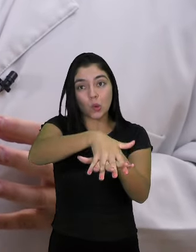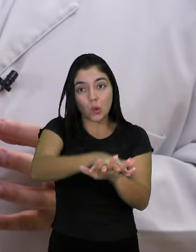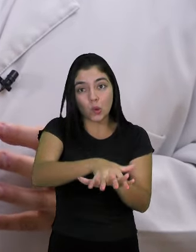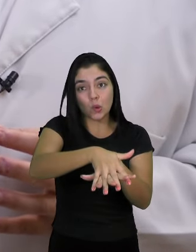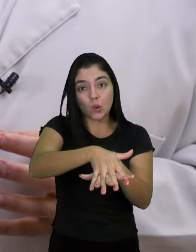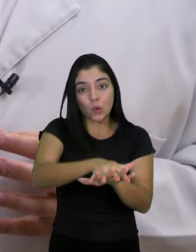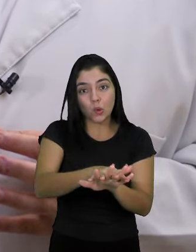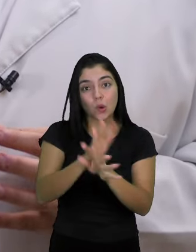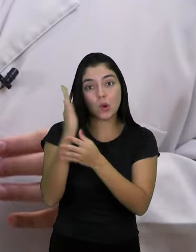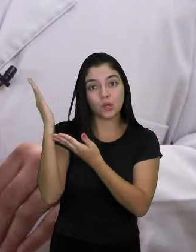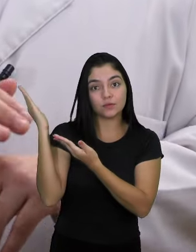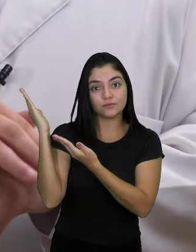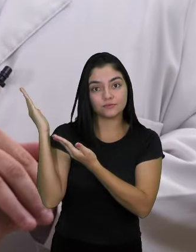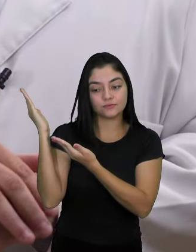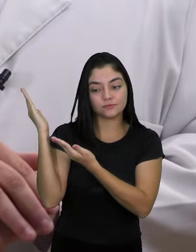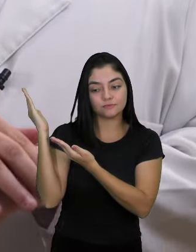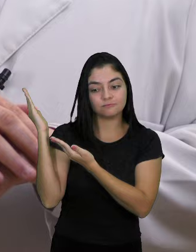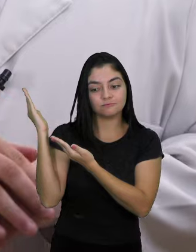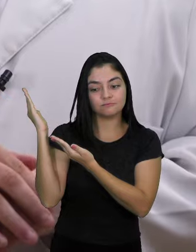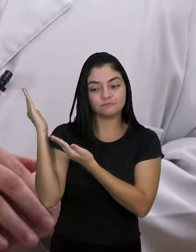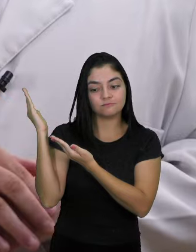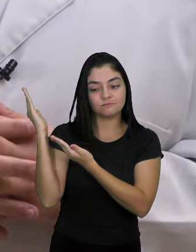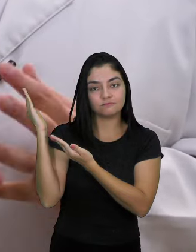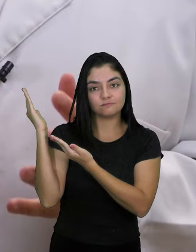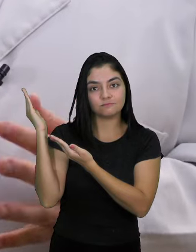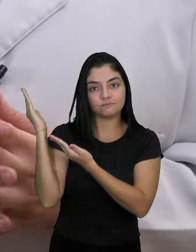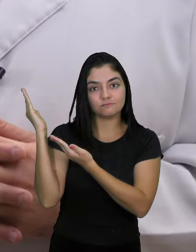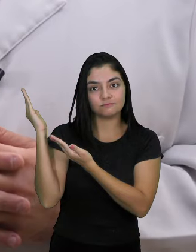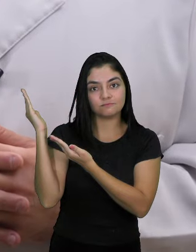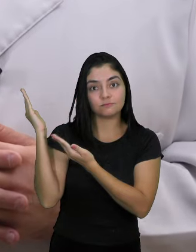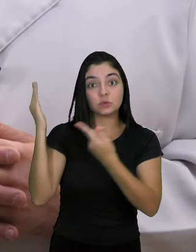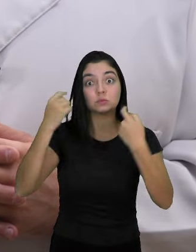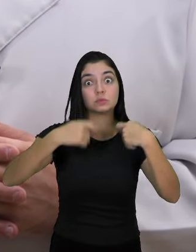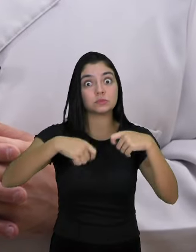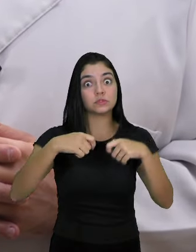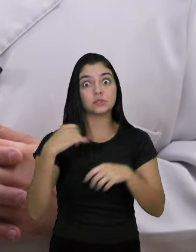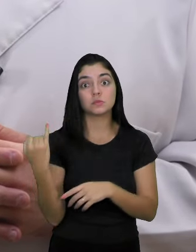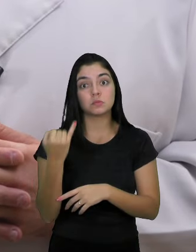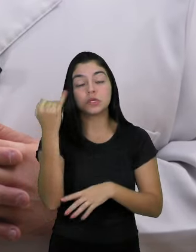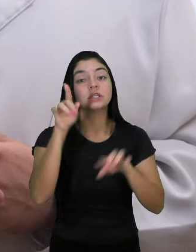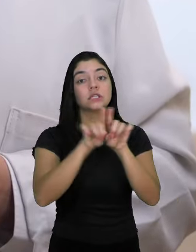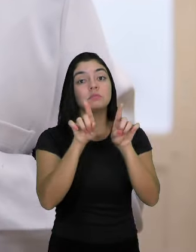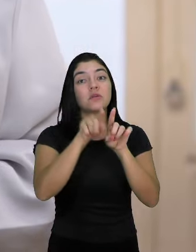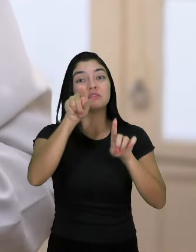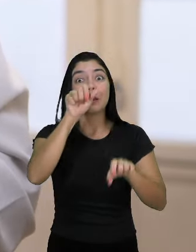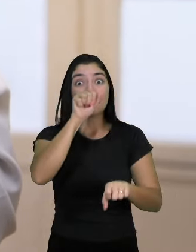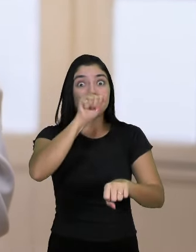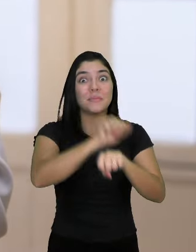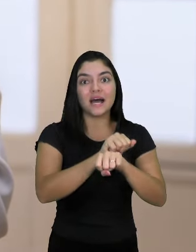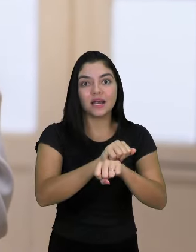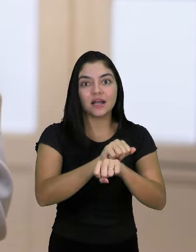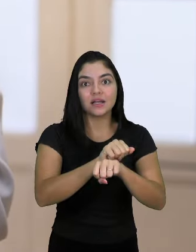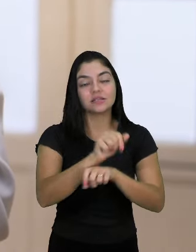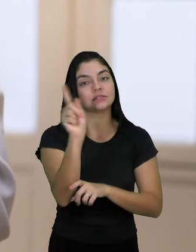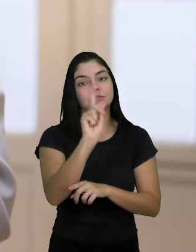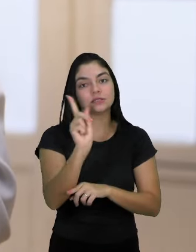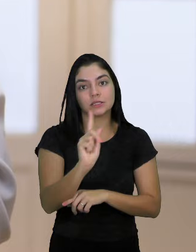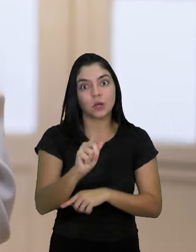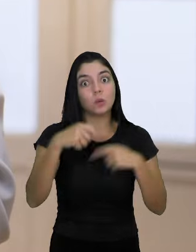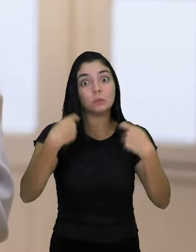torácicas ritmadas, com uma mão sobre a outra. O ideal é que as compressões sejam feitas